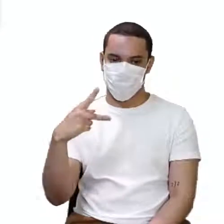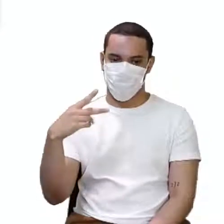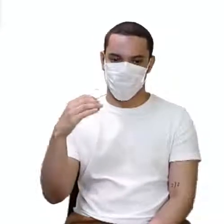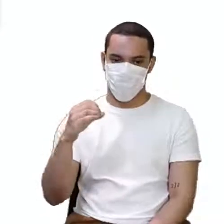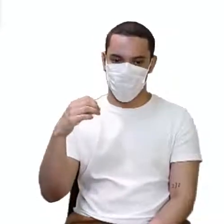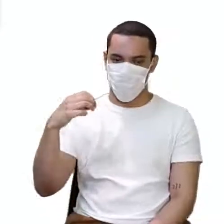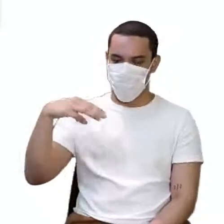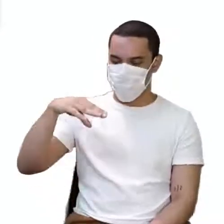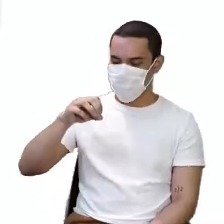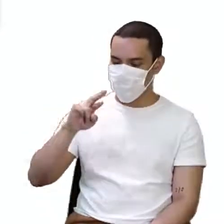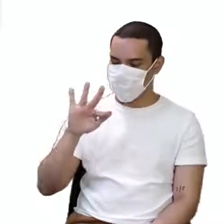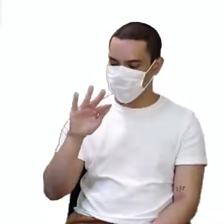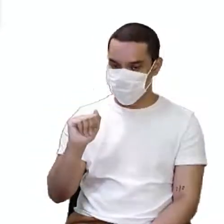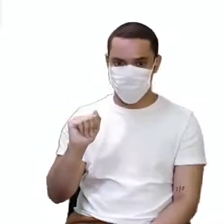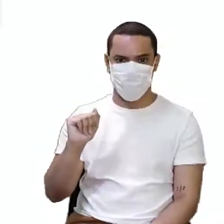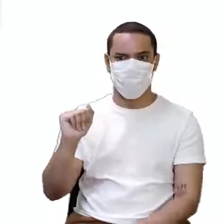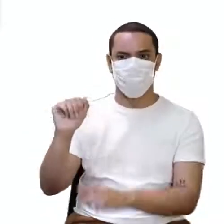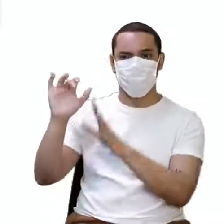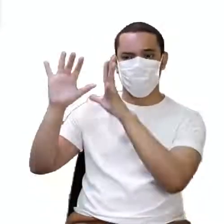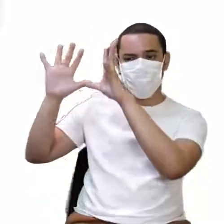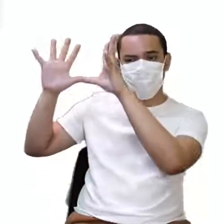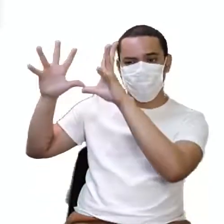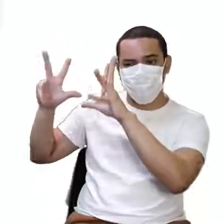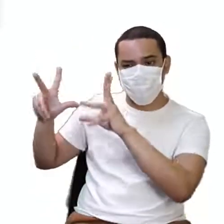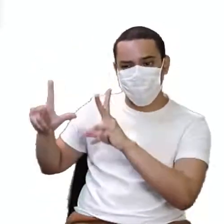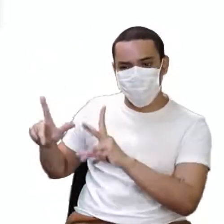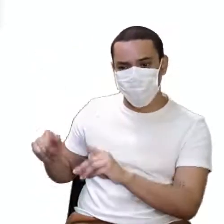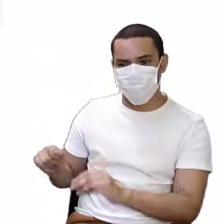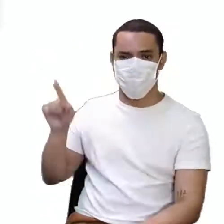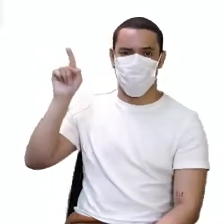autapomorfias. É isso mesmo. Todas essas